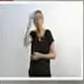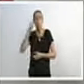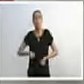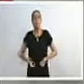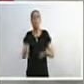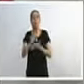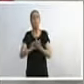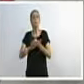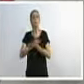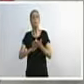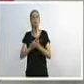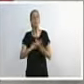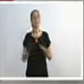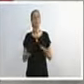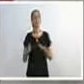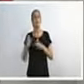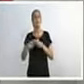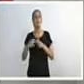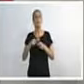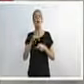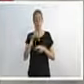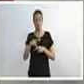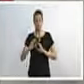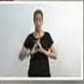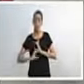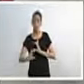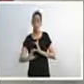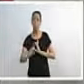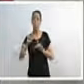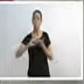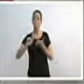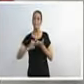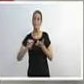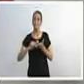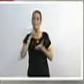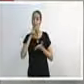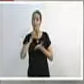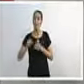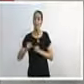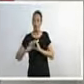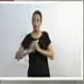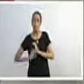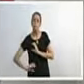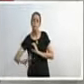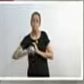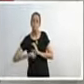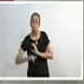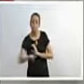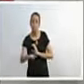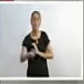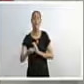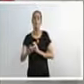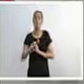calha é normal, ele volta para o leito normal e, por sua vez, as famílias deixam de pegar águas nas suas residências.